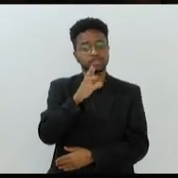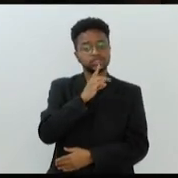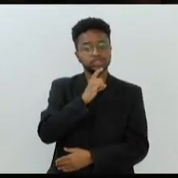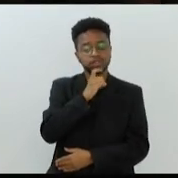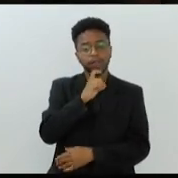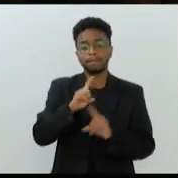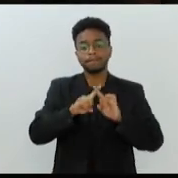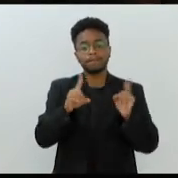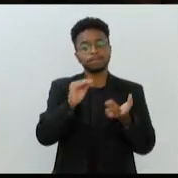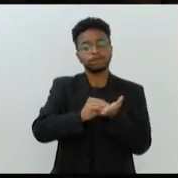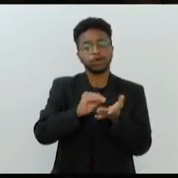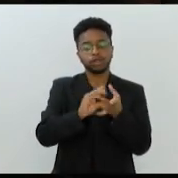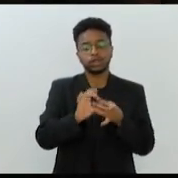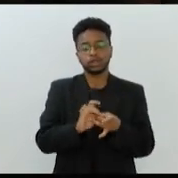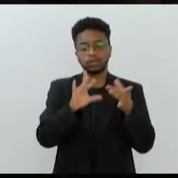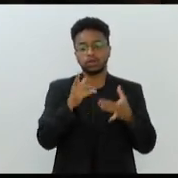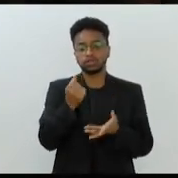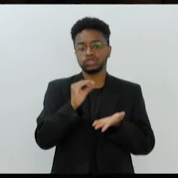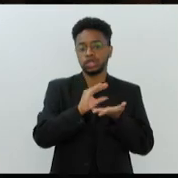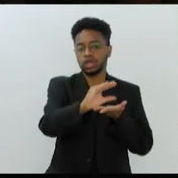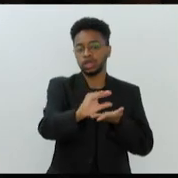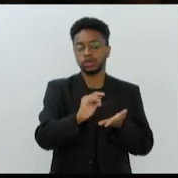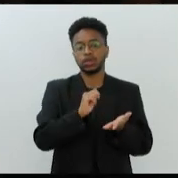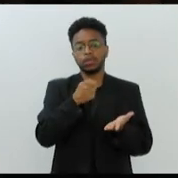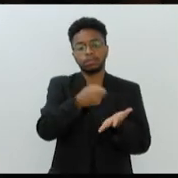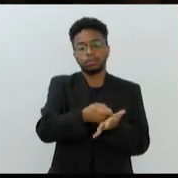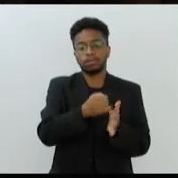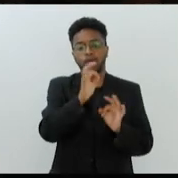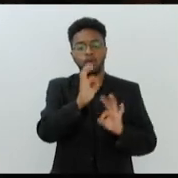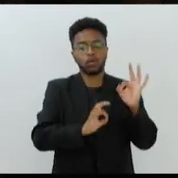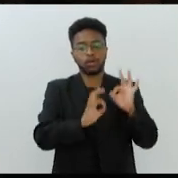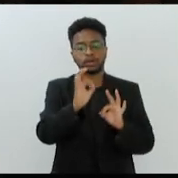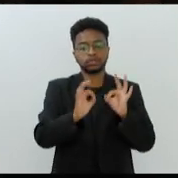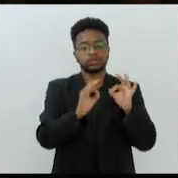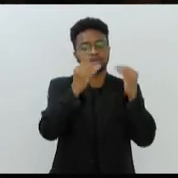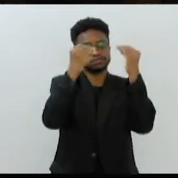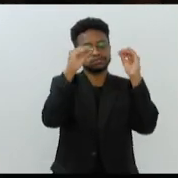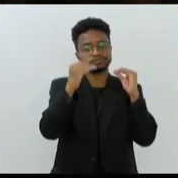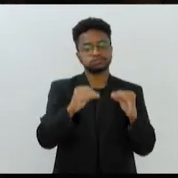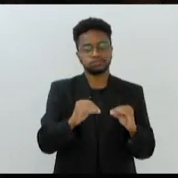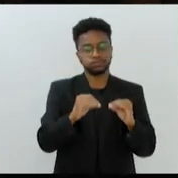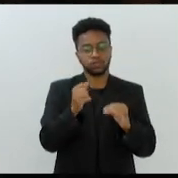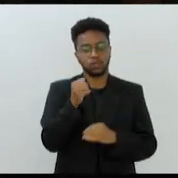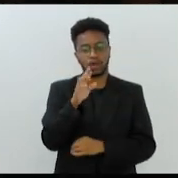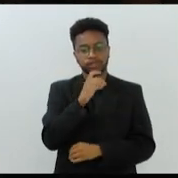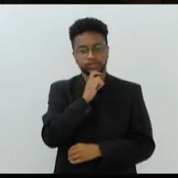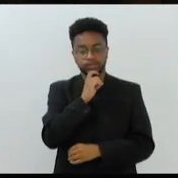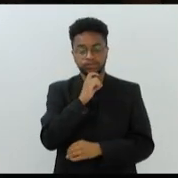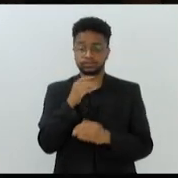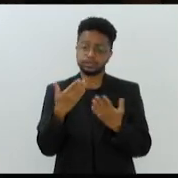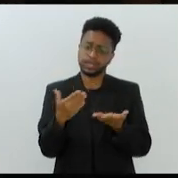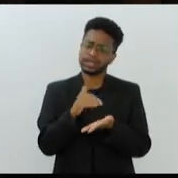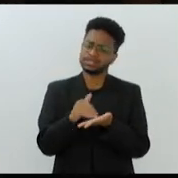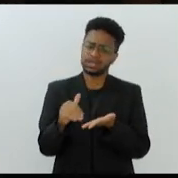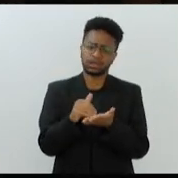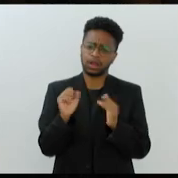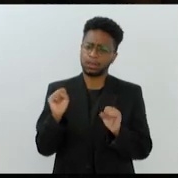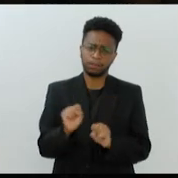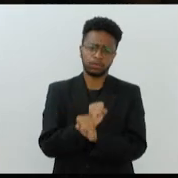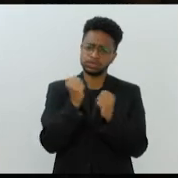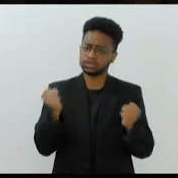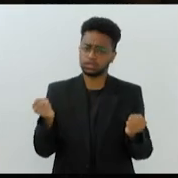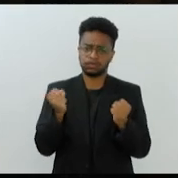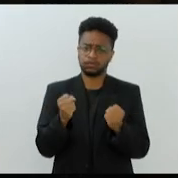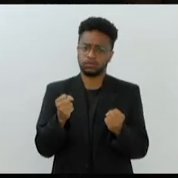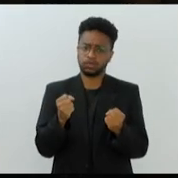a liberação da verba para fazer a obra da instalação elétrica e garantir o ar-condicionado. Secretária, é impossível ter aula